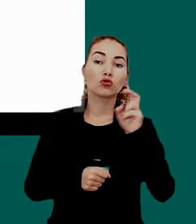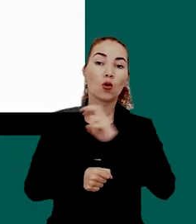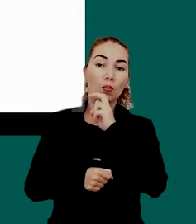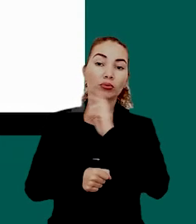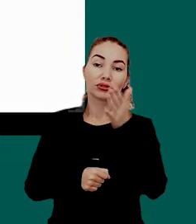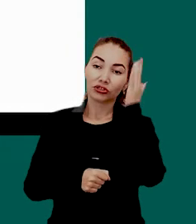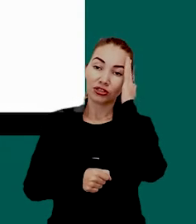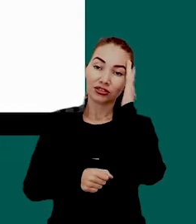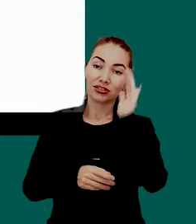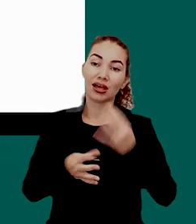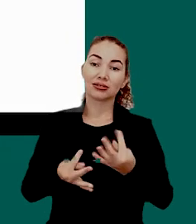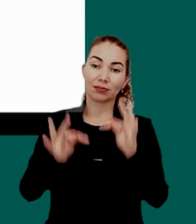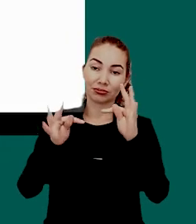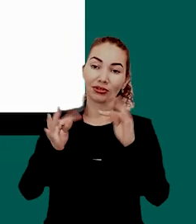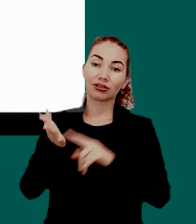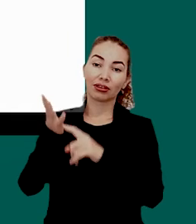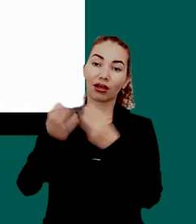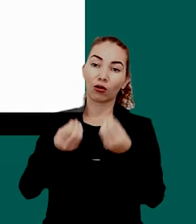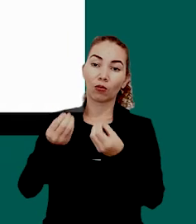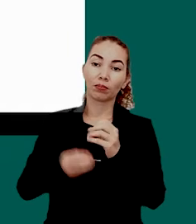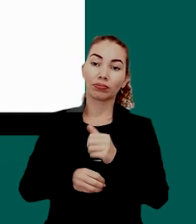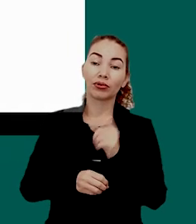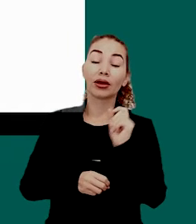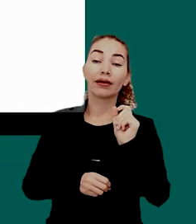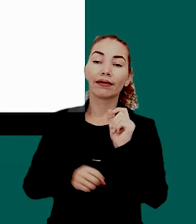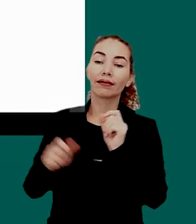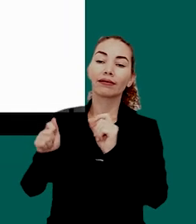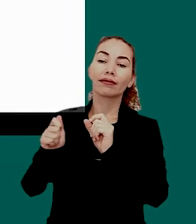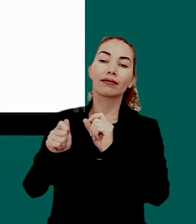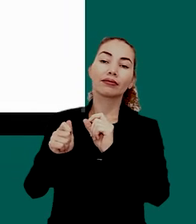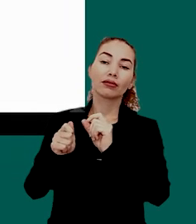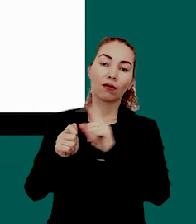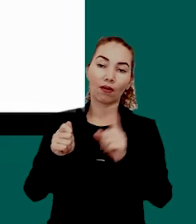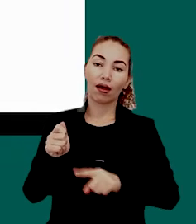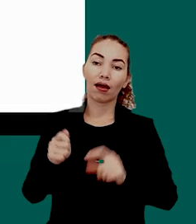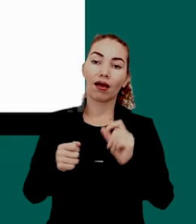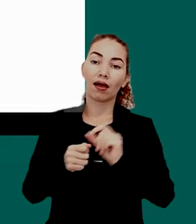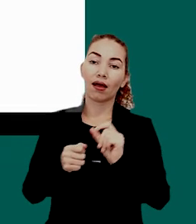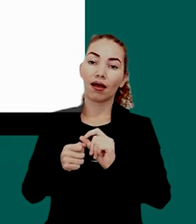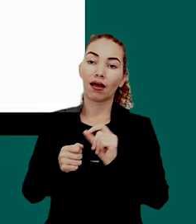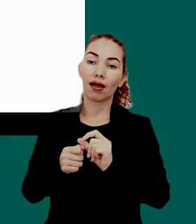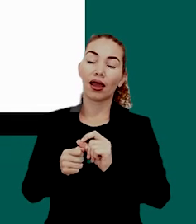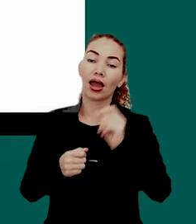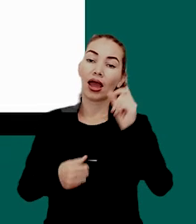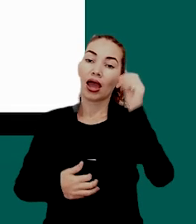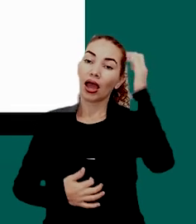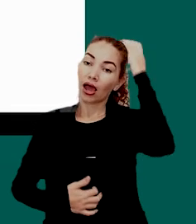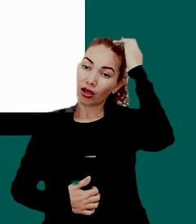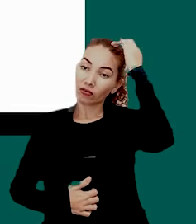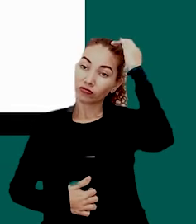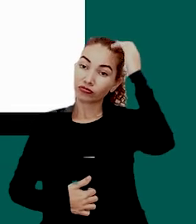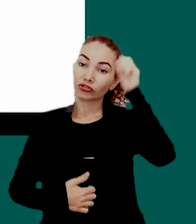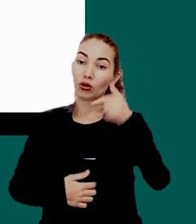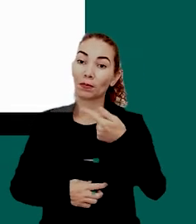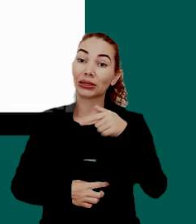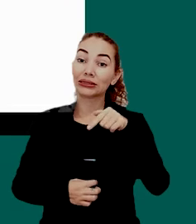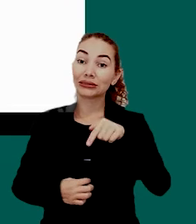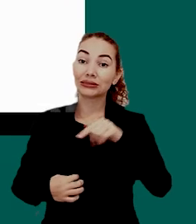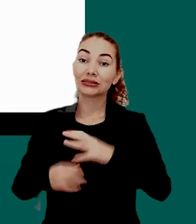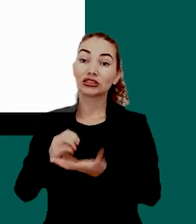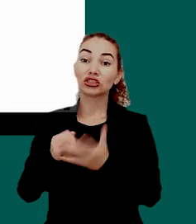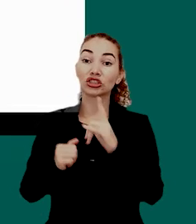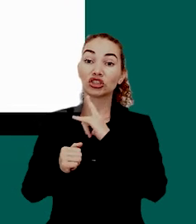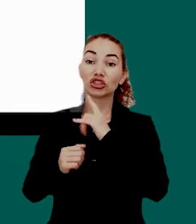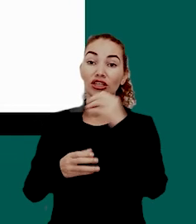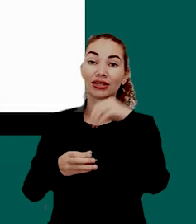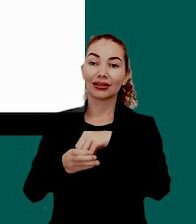em relação ao vetor adenovírus, então, por exemplo, Oxford AstraZeneca usa um vetor que é um adenovírus de chimpanzé, mas esse adenovírus já circula na nossa